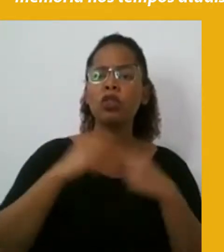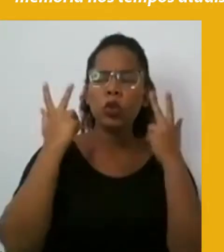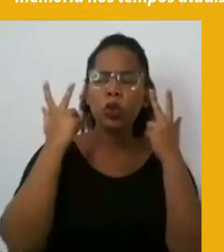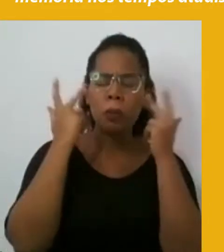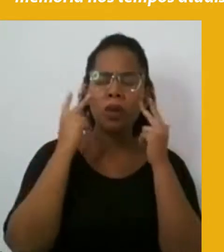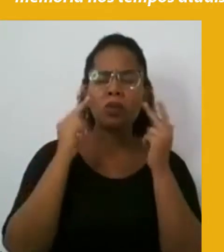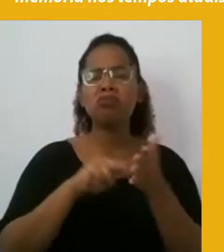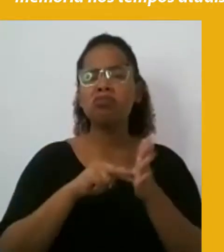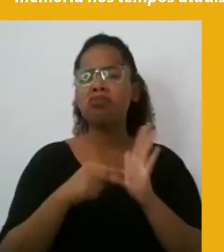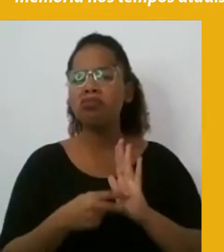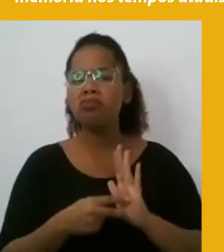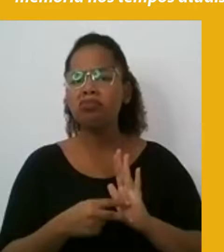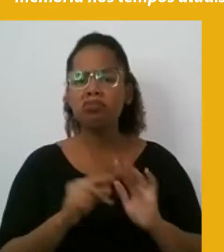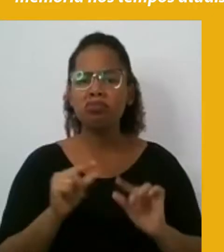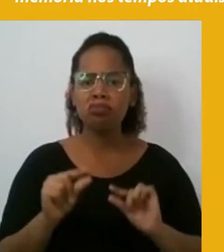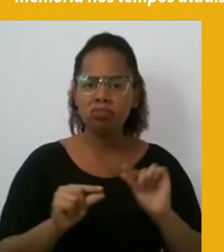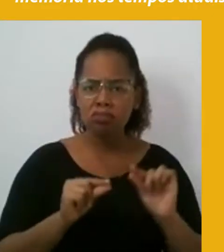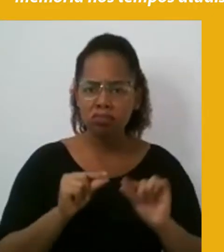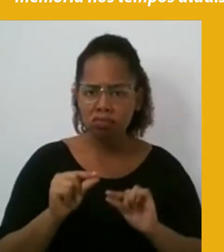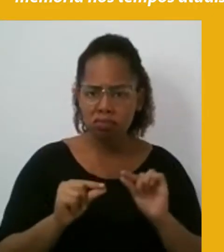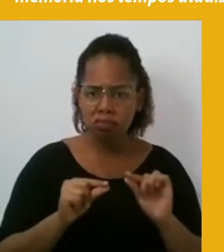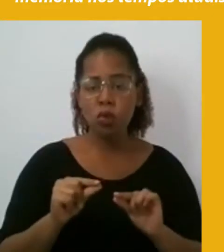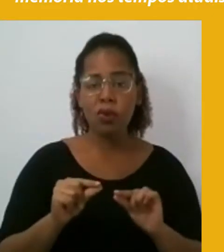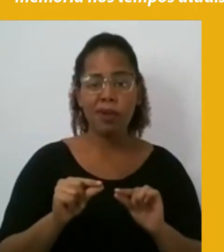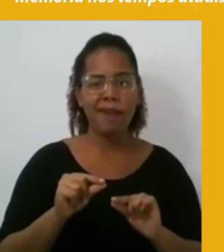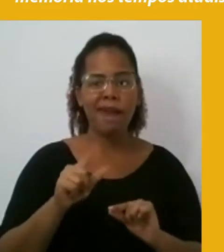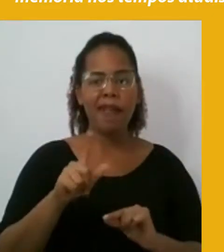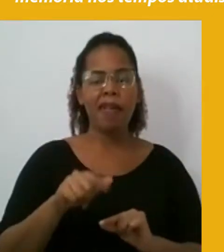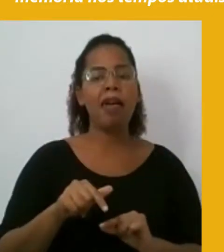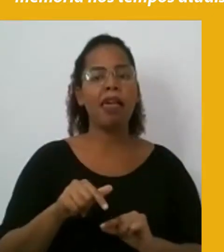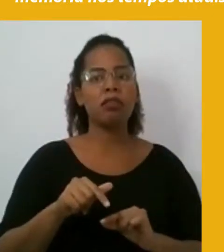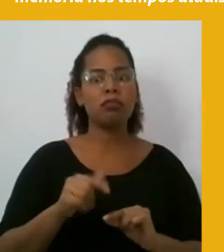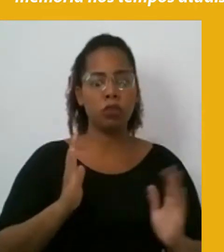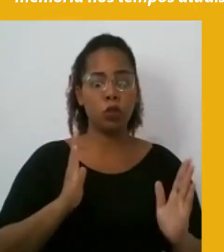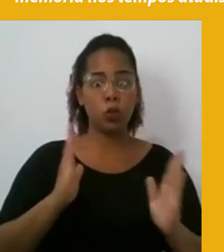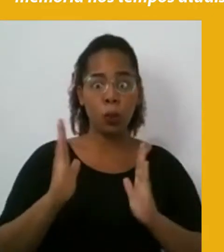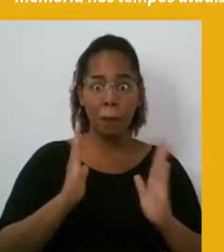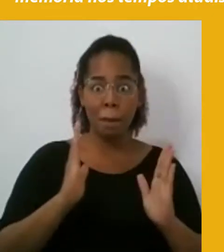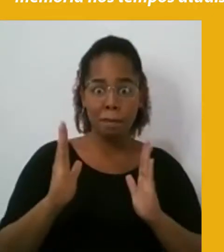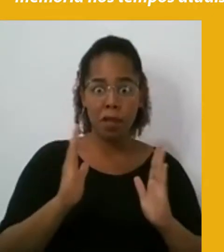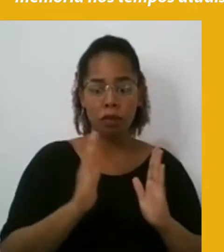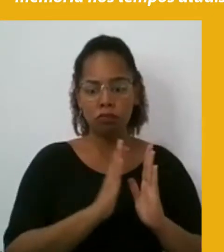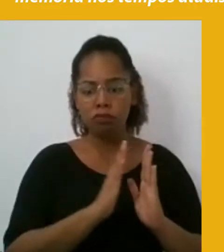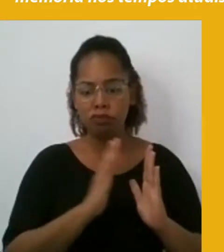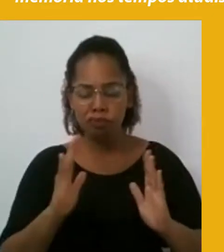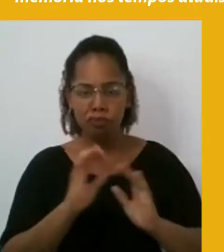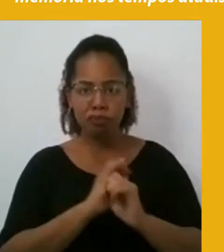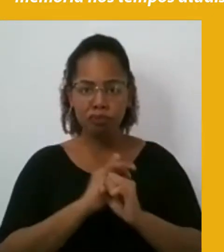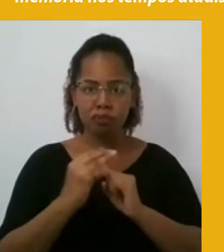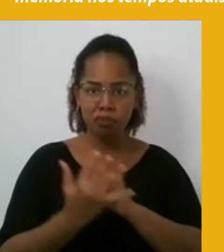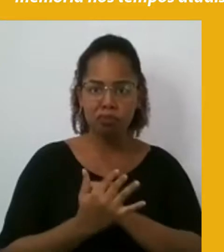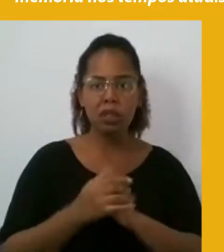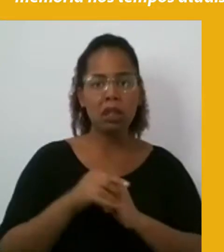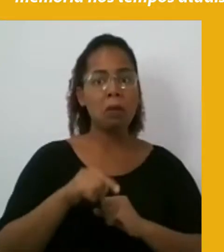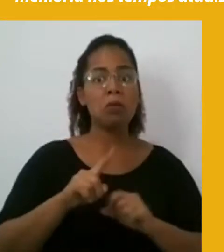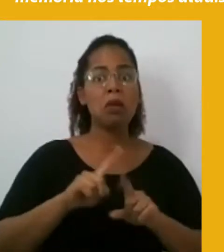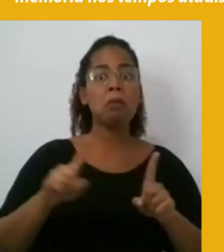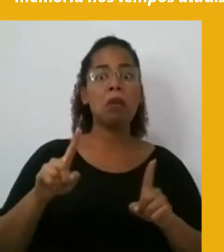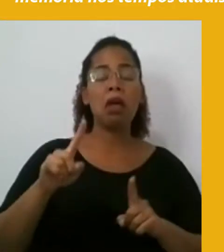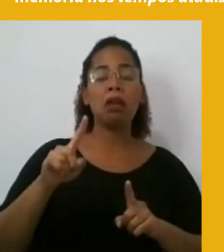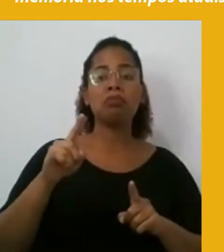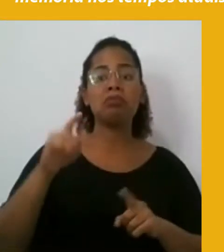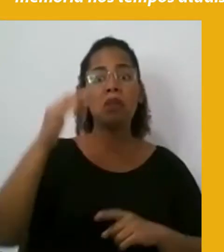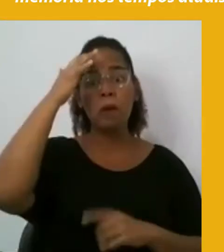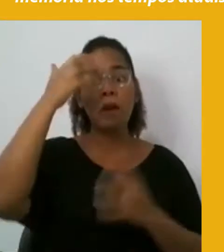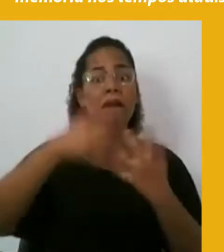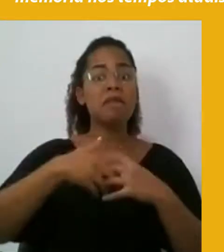Significa não tirar desse processo nenhum aprendizado. Significa que estávamos, enfim, satisfeitos com a forma como lidávamos com a questão,